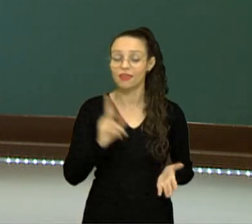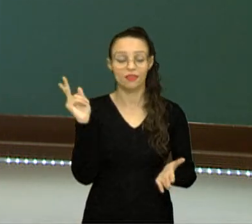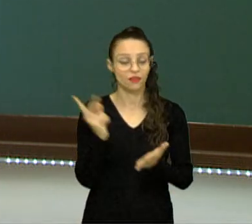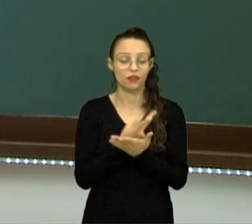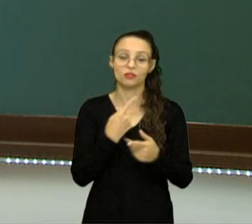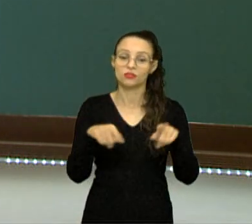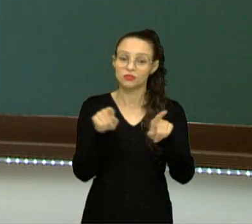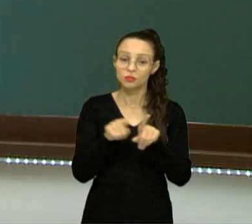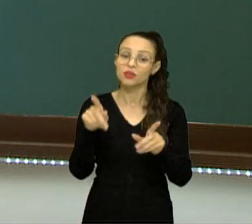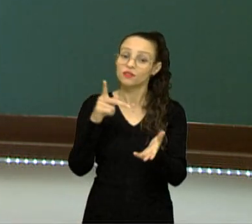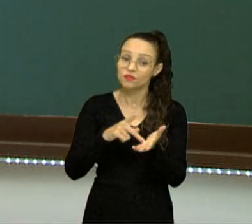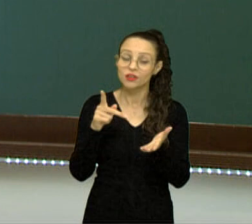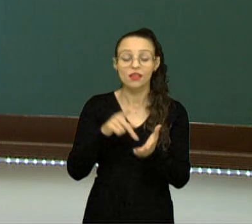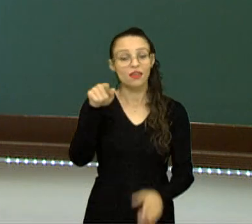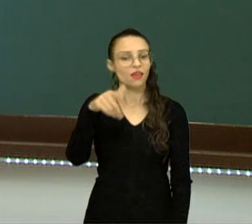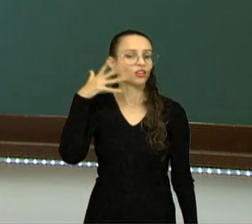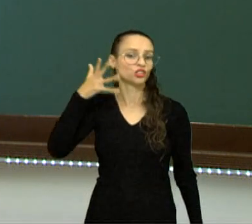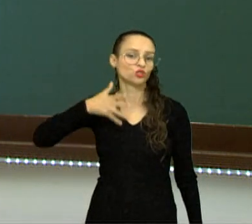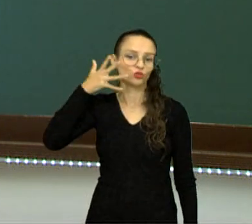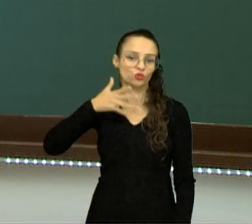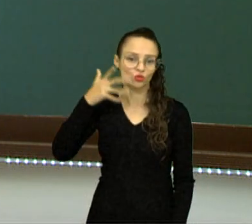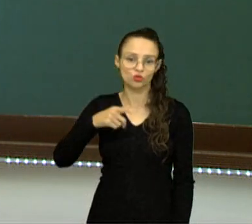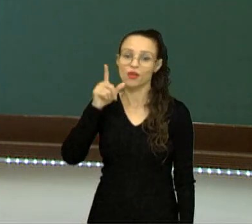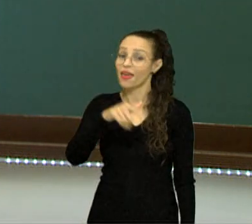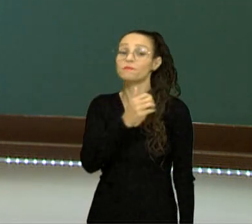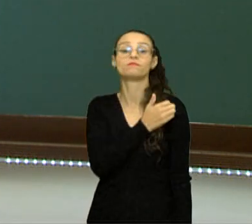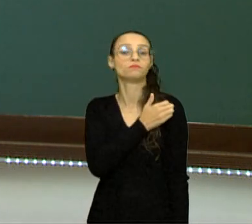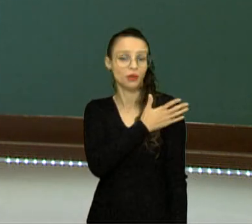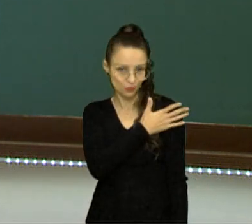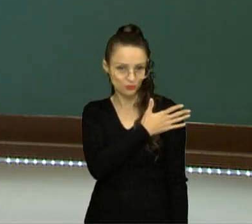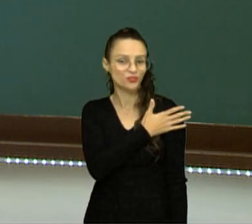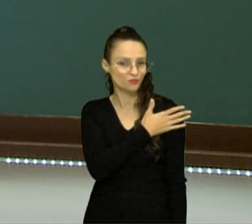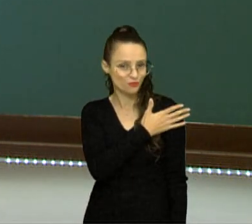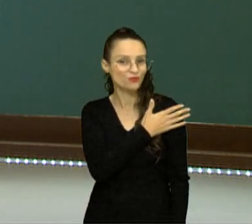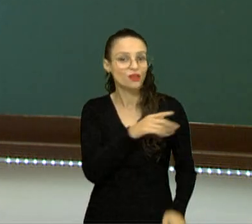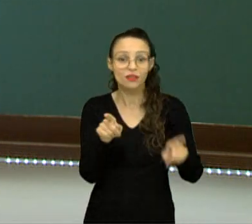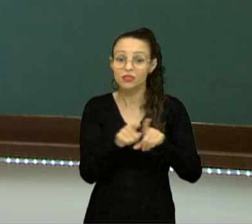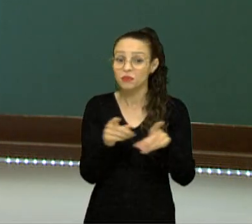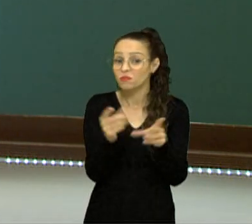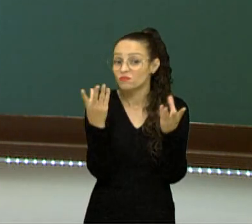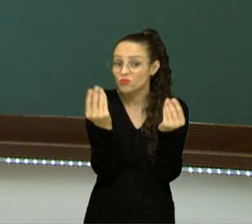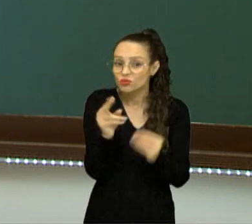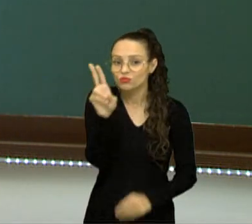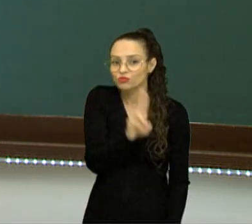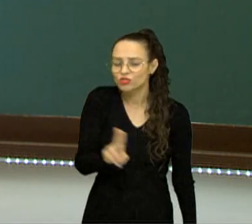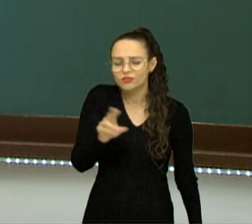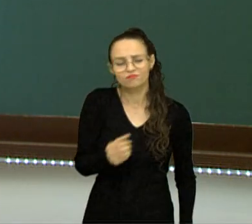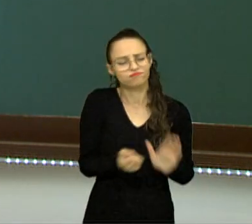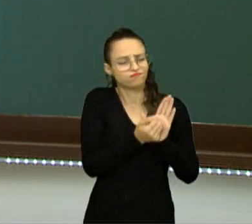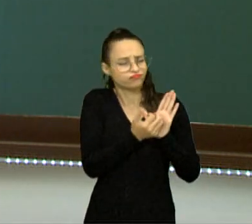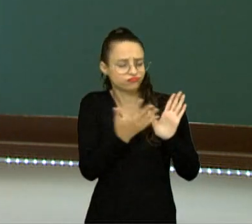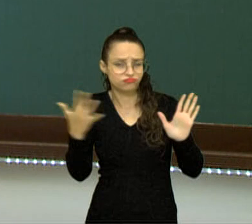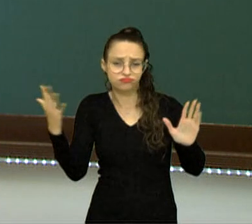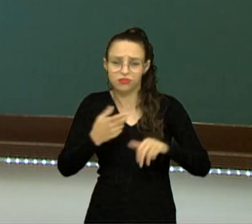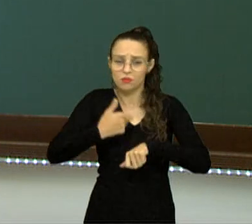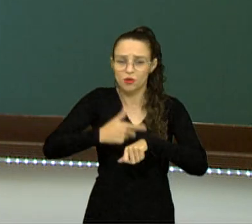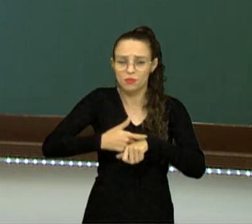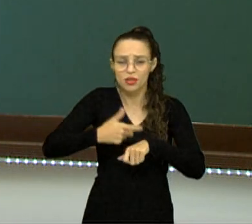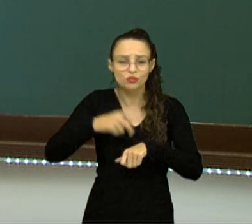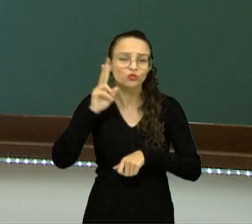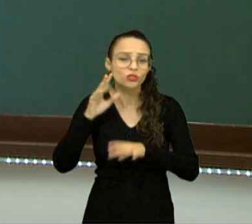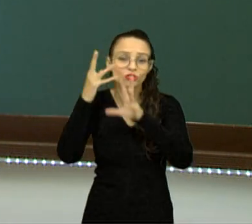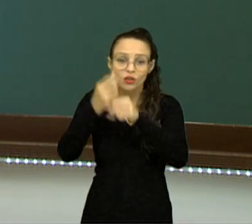e é um discurso assim, além de ser muito preconceituoso, foi utilizado inclusive em vários momentos da história para